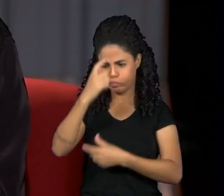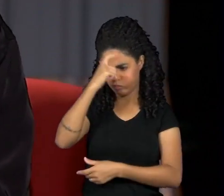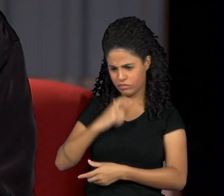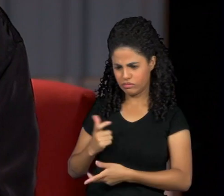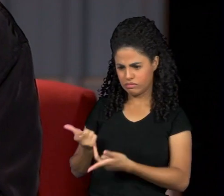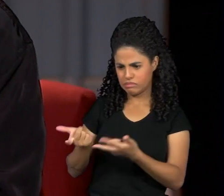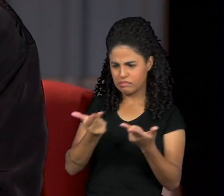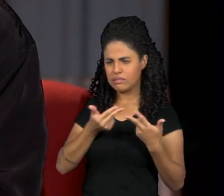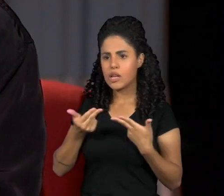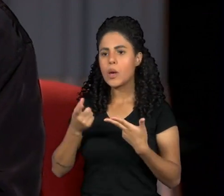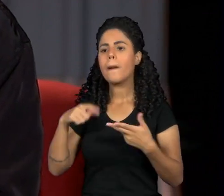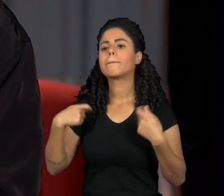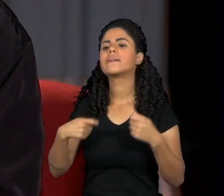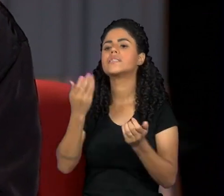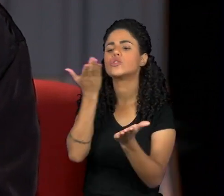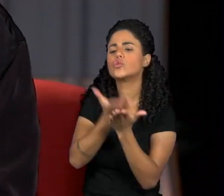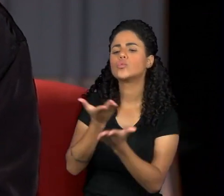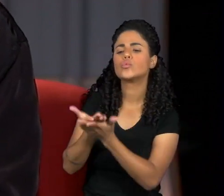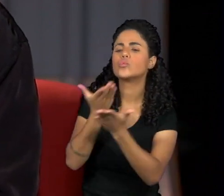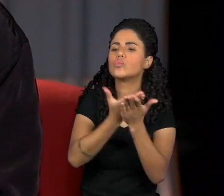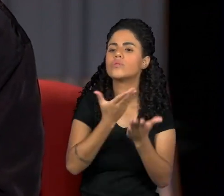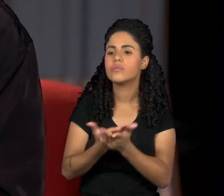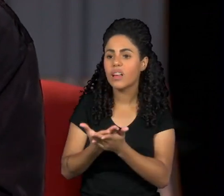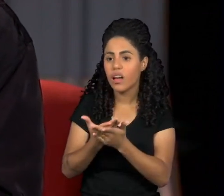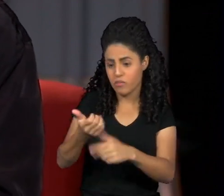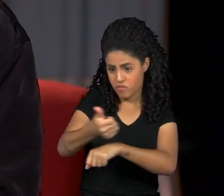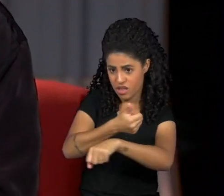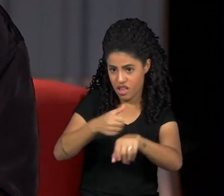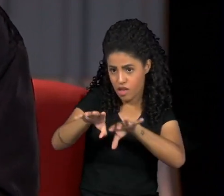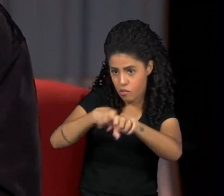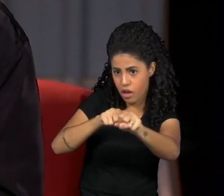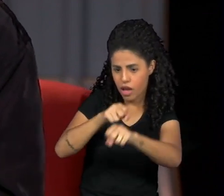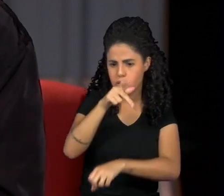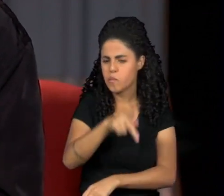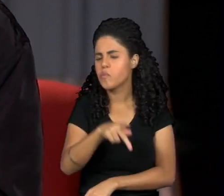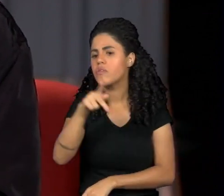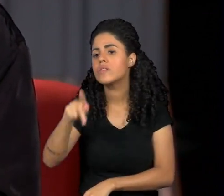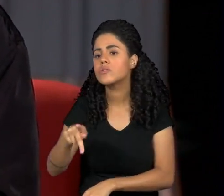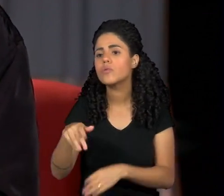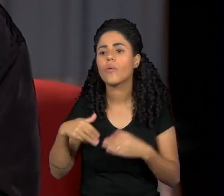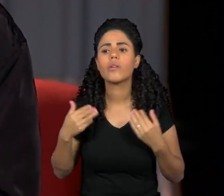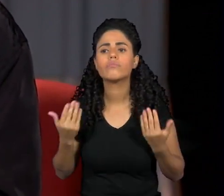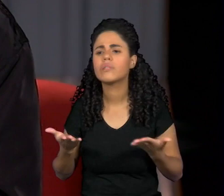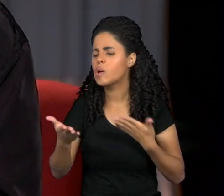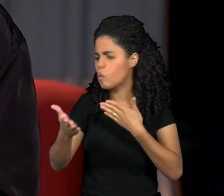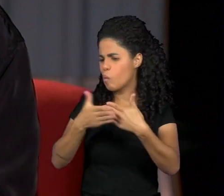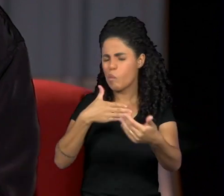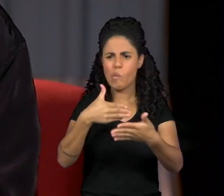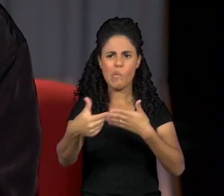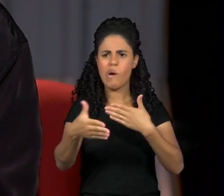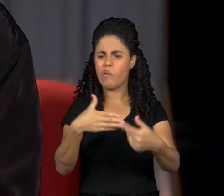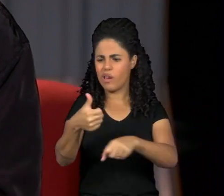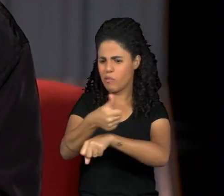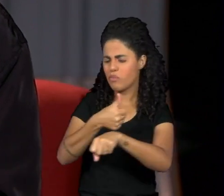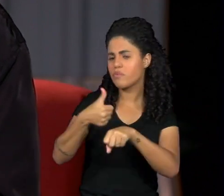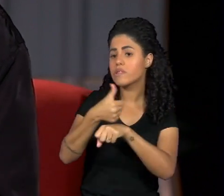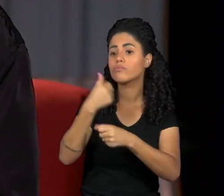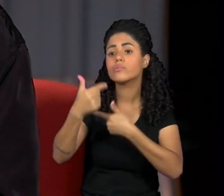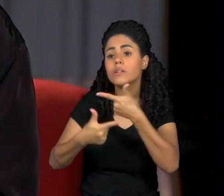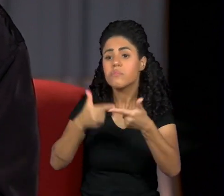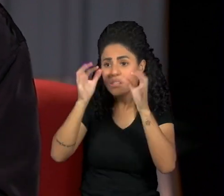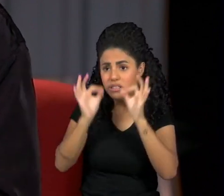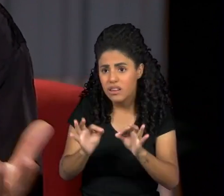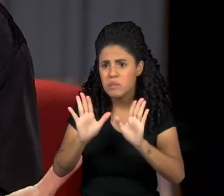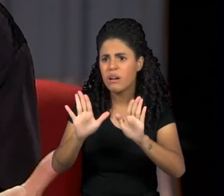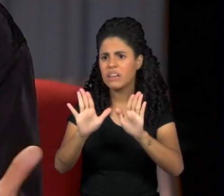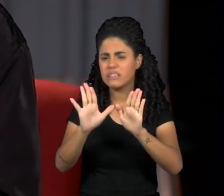precisávamos estudar para ter uma profissão, professor, qualquer espécie de trabalho, mas